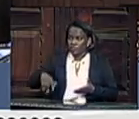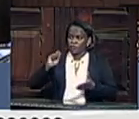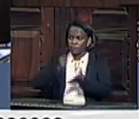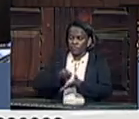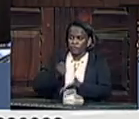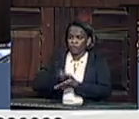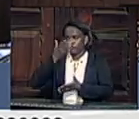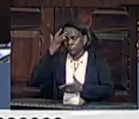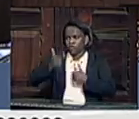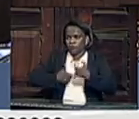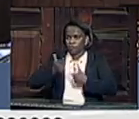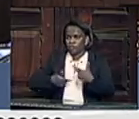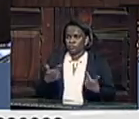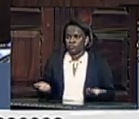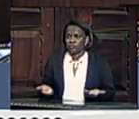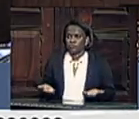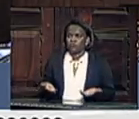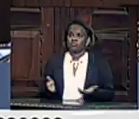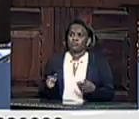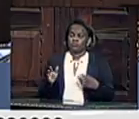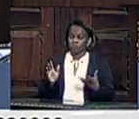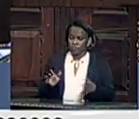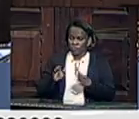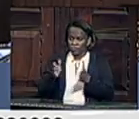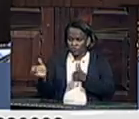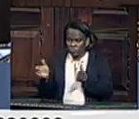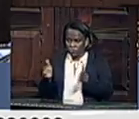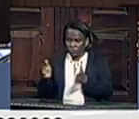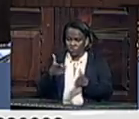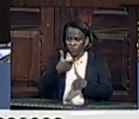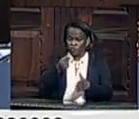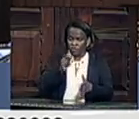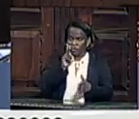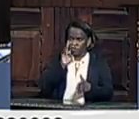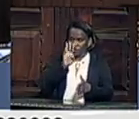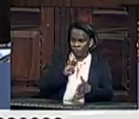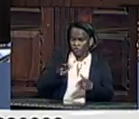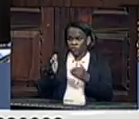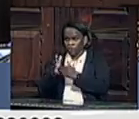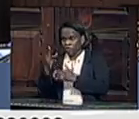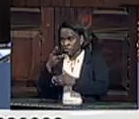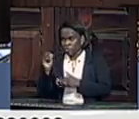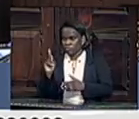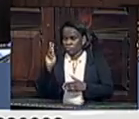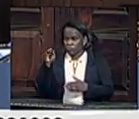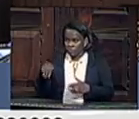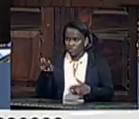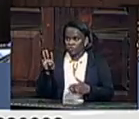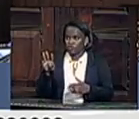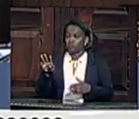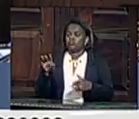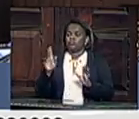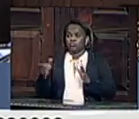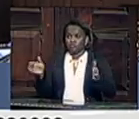os trabalhadores. Essa faixa entre os 200 e 300 kW é uma faixa que vai